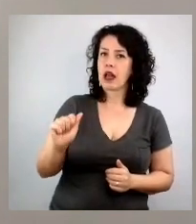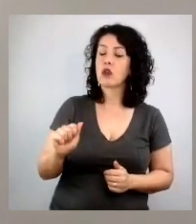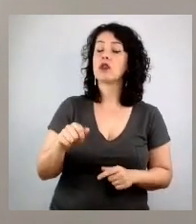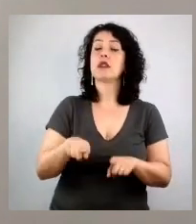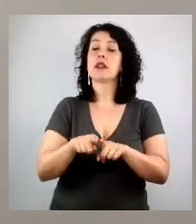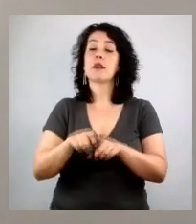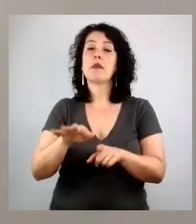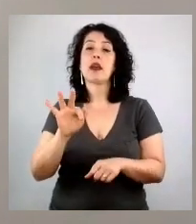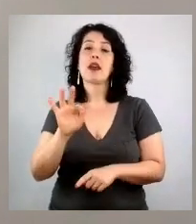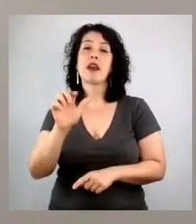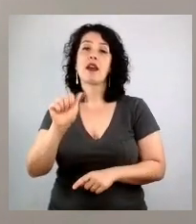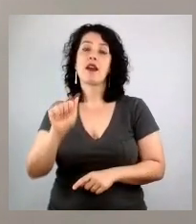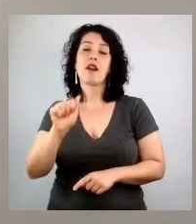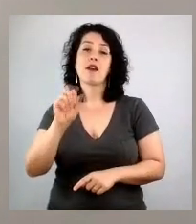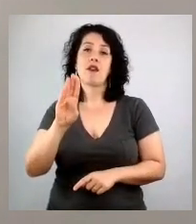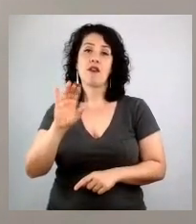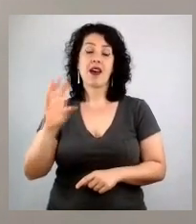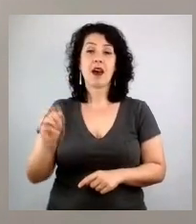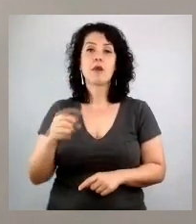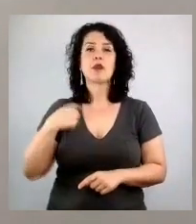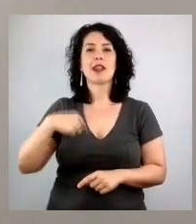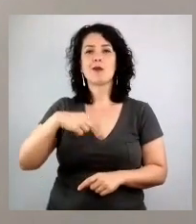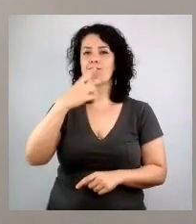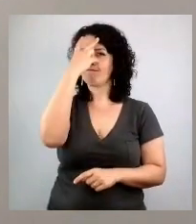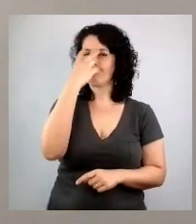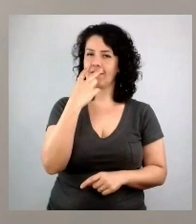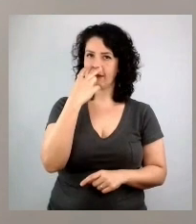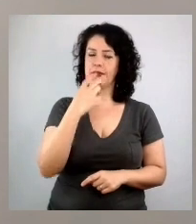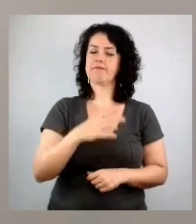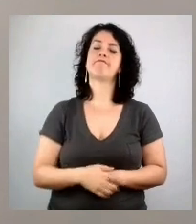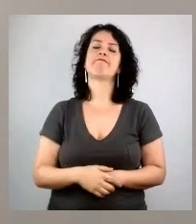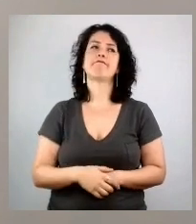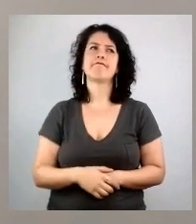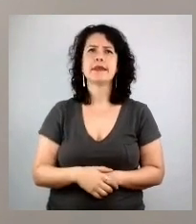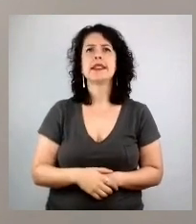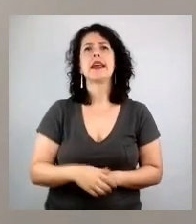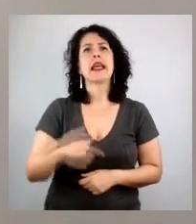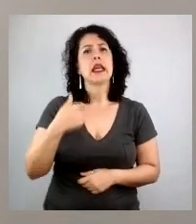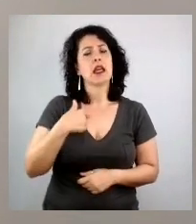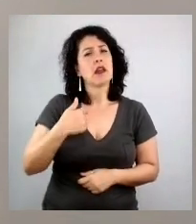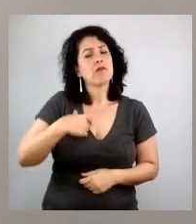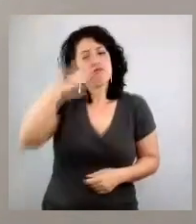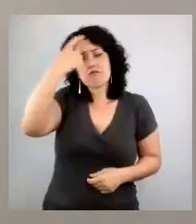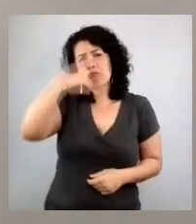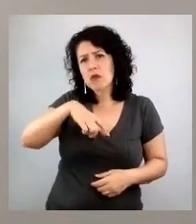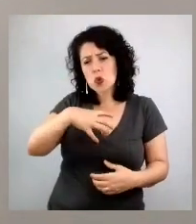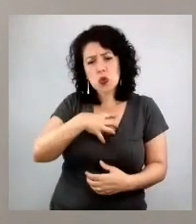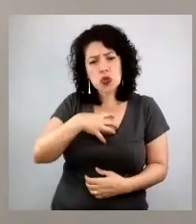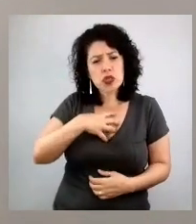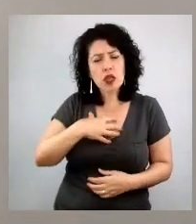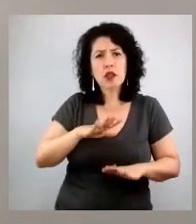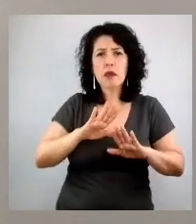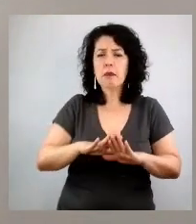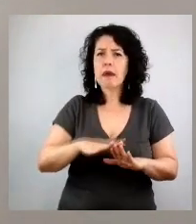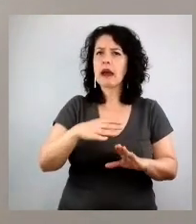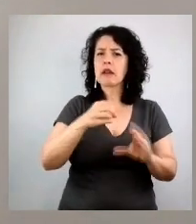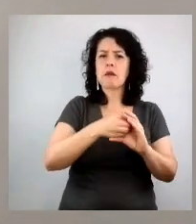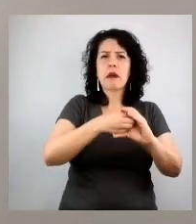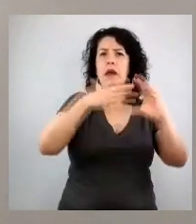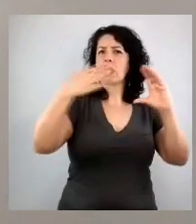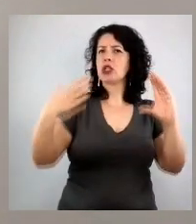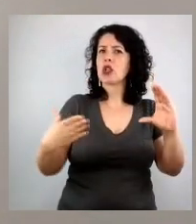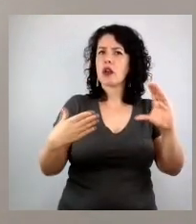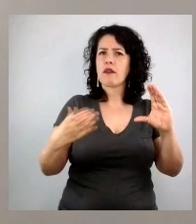tenho comigo, que as pessoas fazem questão de colocar à frente de todas as outras características que eu acho super